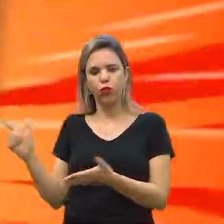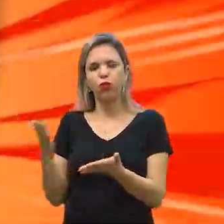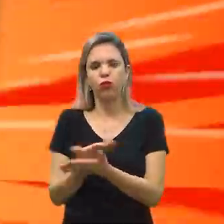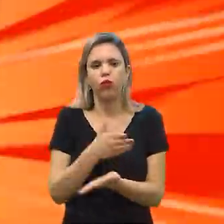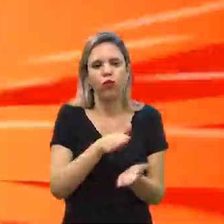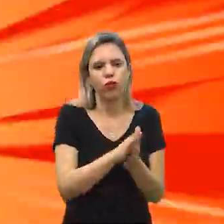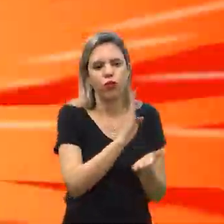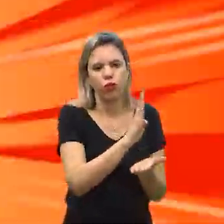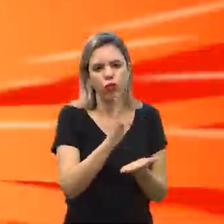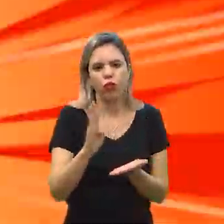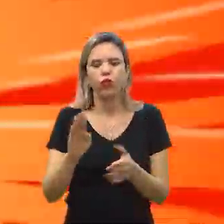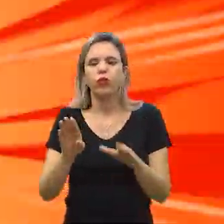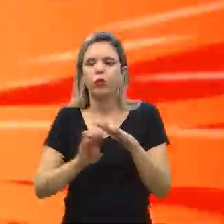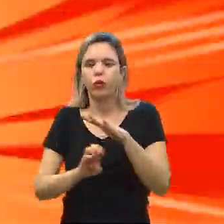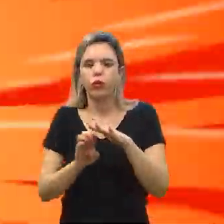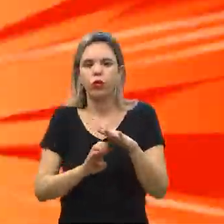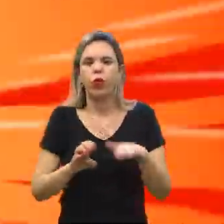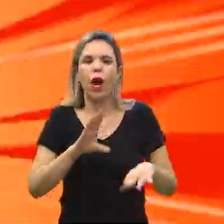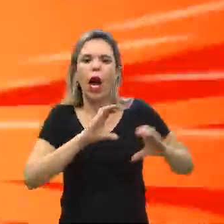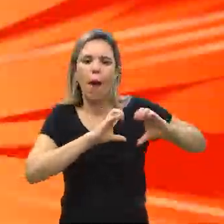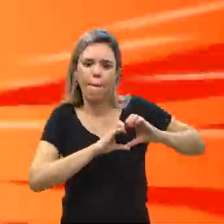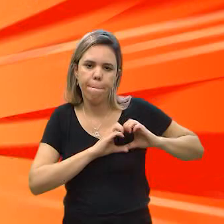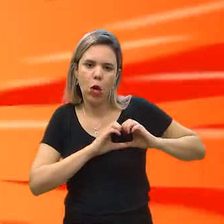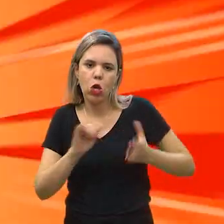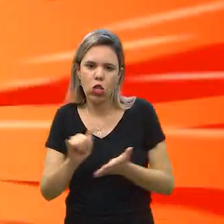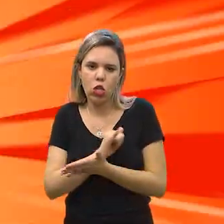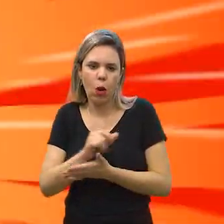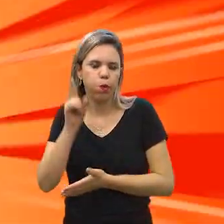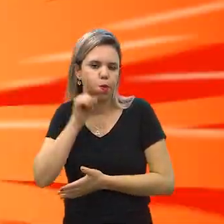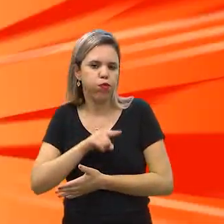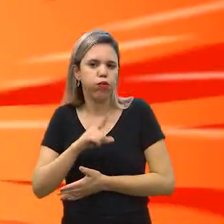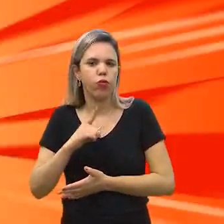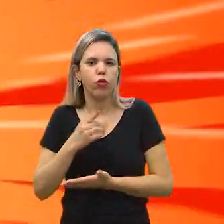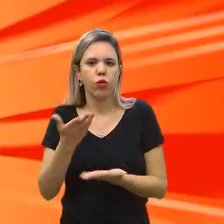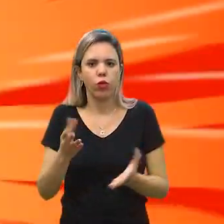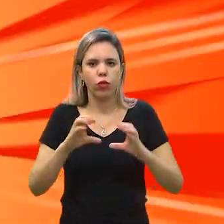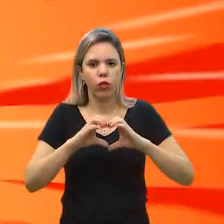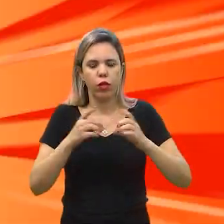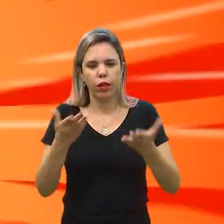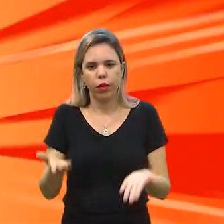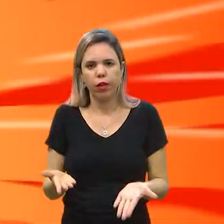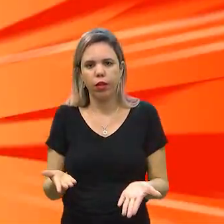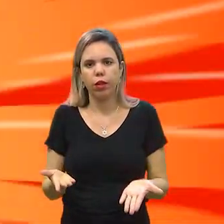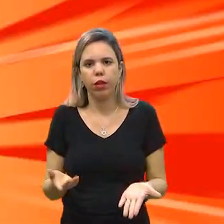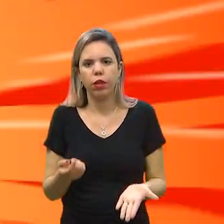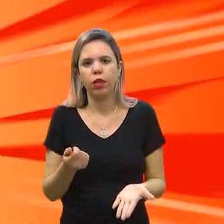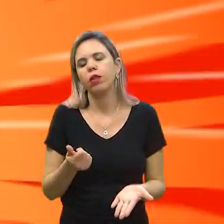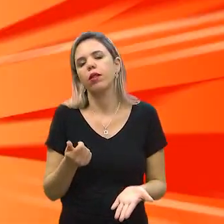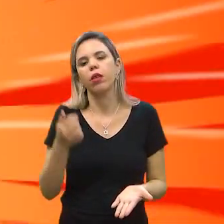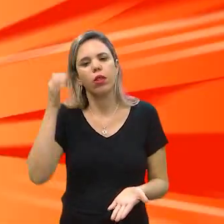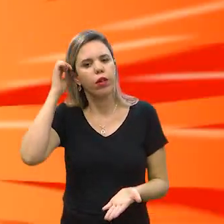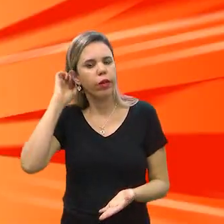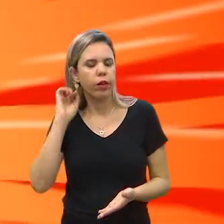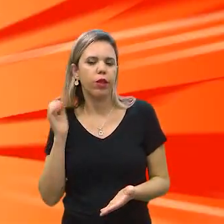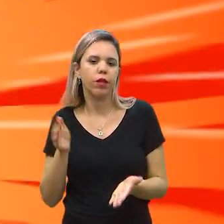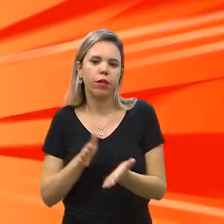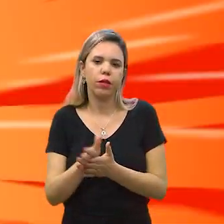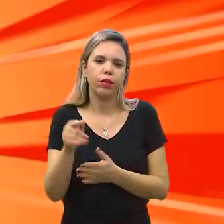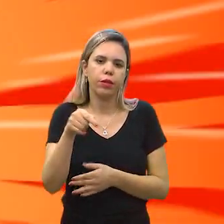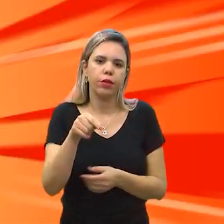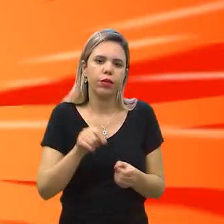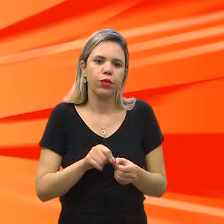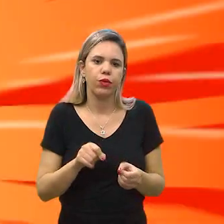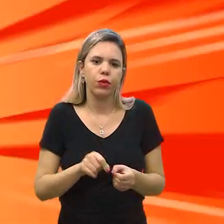mas só em editora, que é Amor em Nova York. Então foi mais fácil, assim, essa